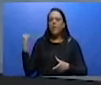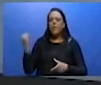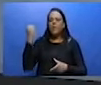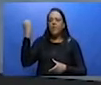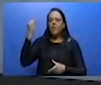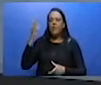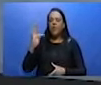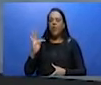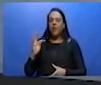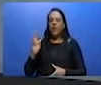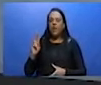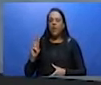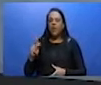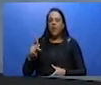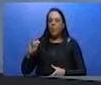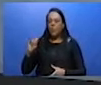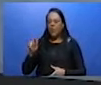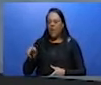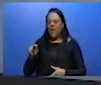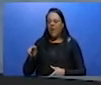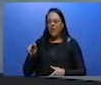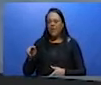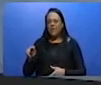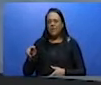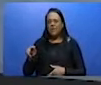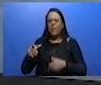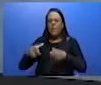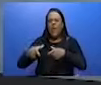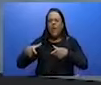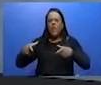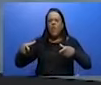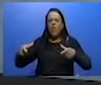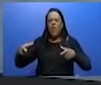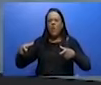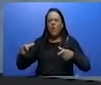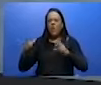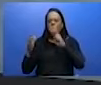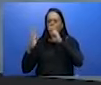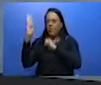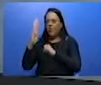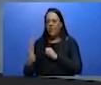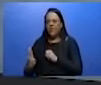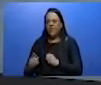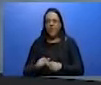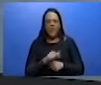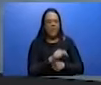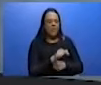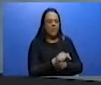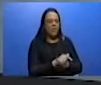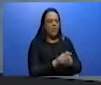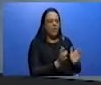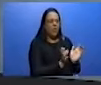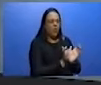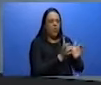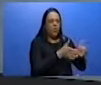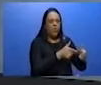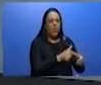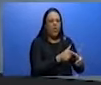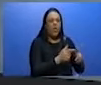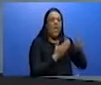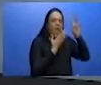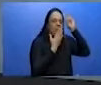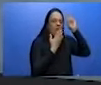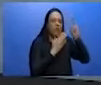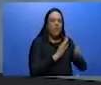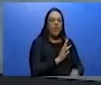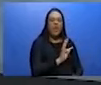quase de todo o Brasil. E tinha uma outra etnia muito grande que chamavam-se tapuias.